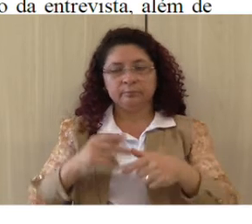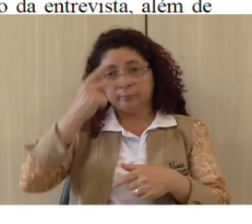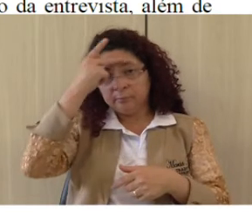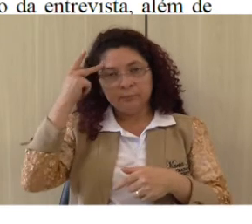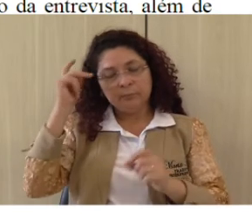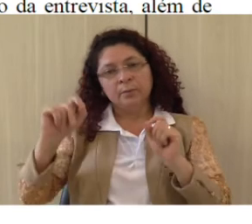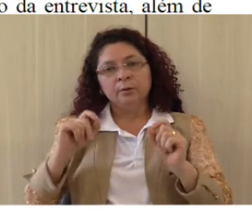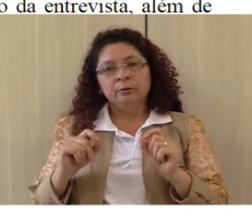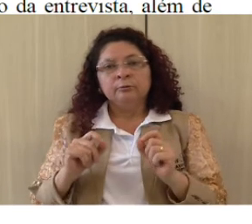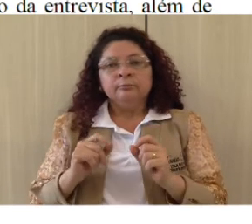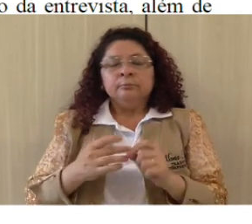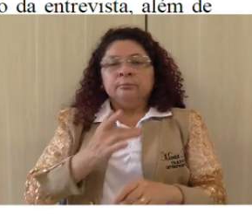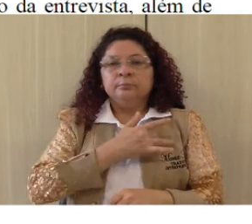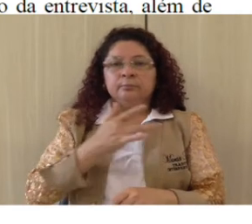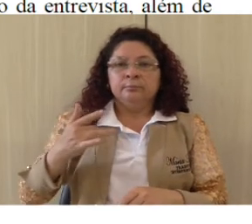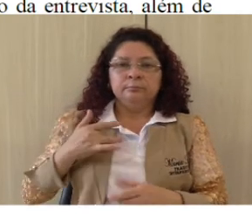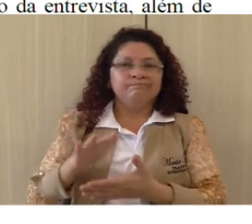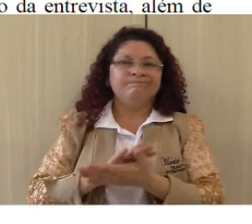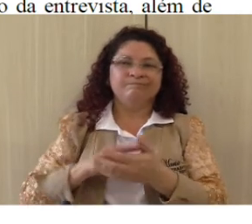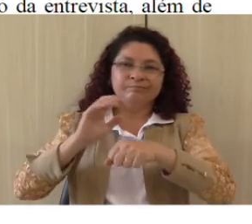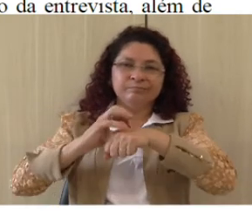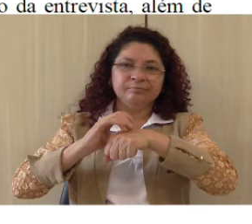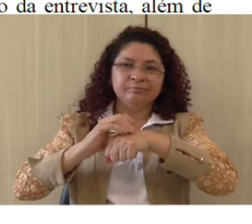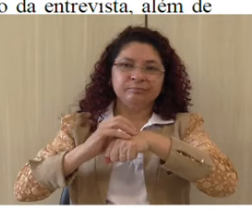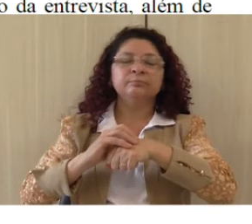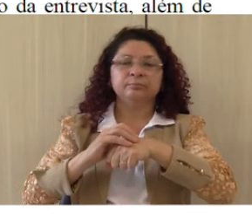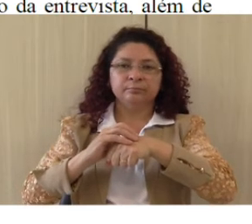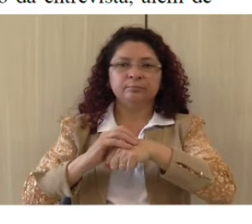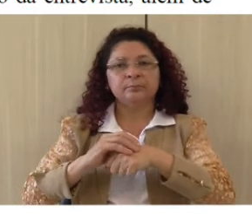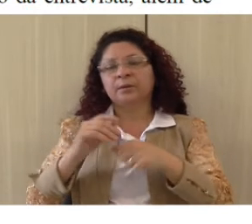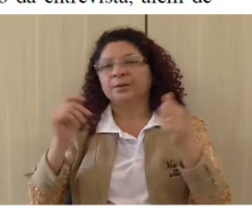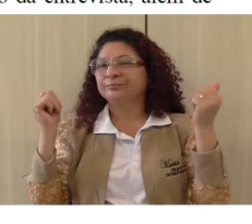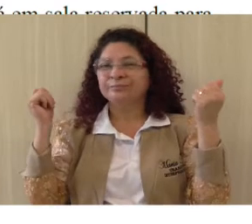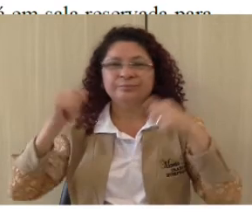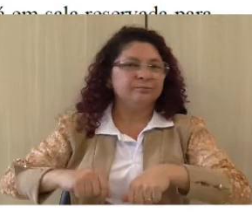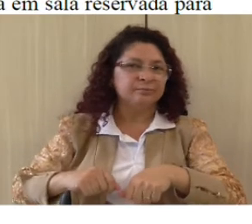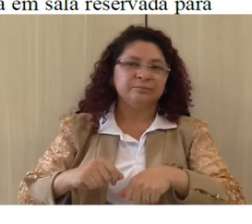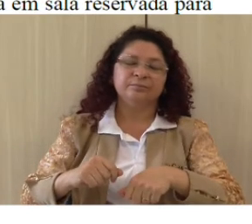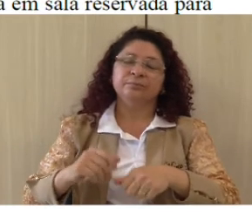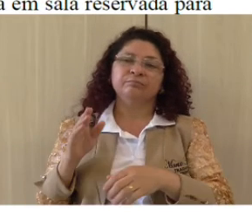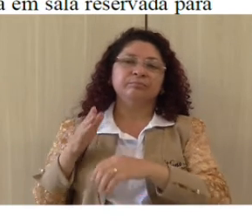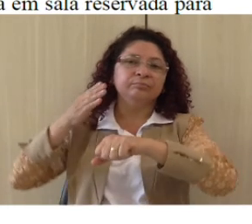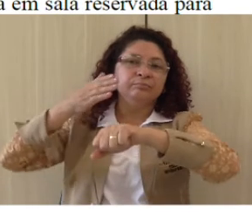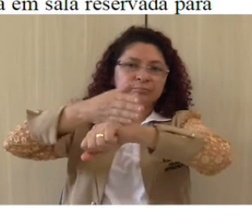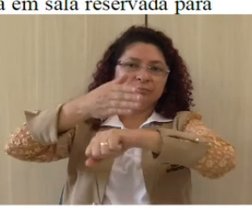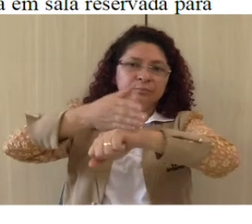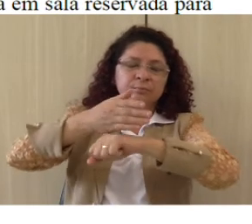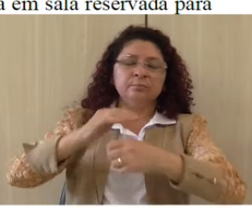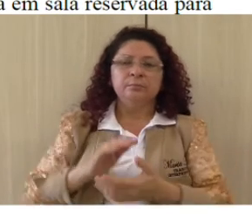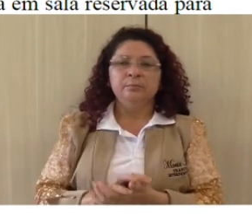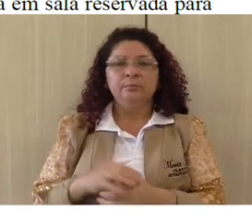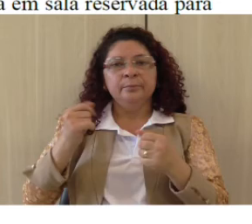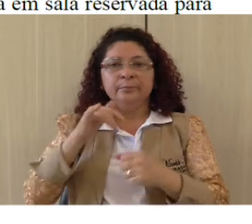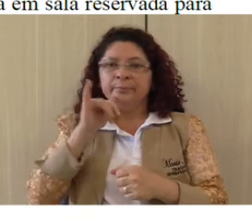candidato que, por motivo de saúde, for hospitalizado, ficando impossibilitado de comparecer ao local do exame de seleção,